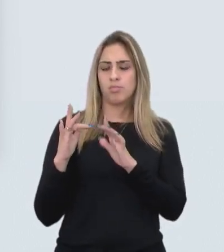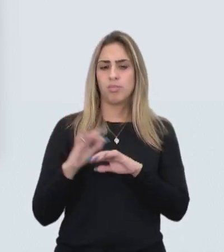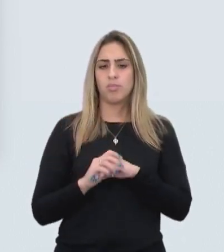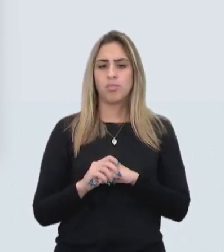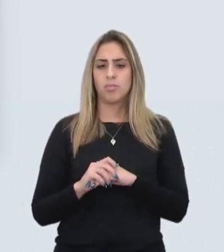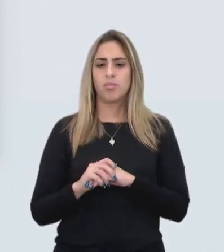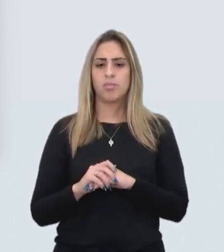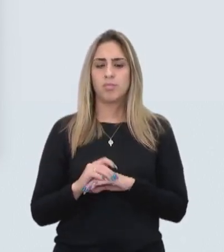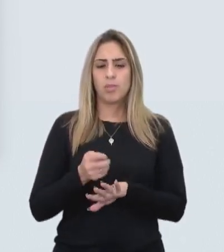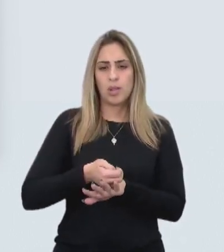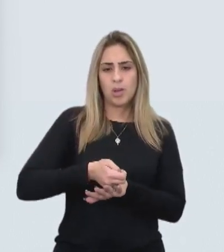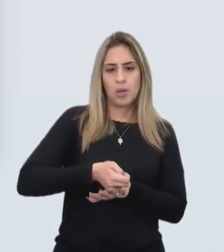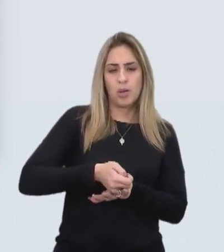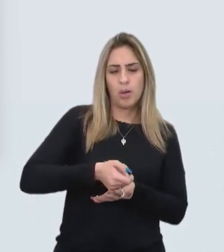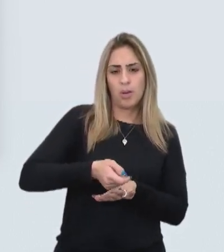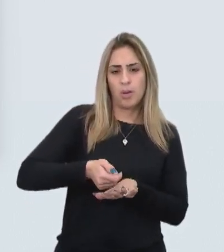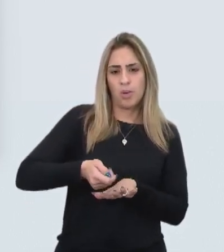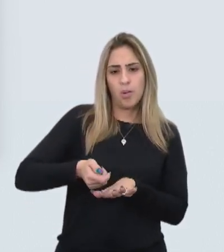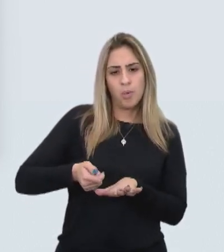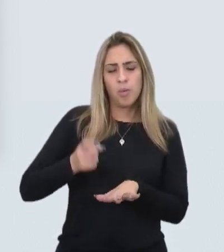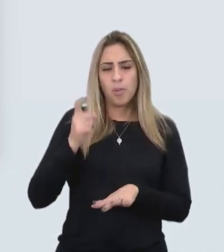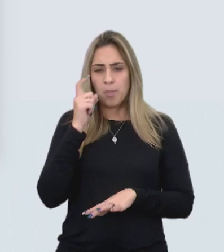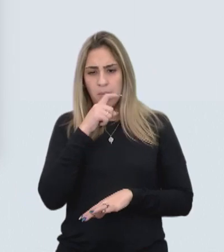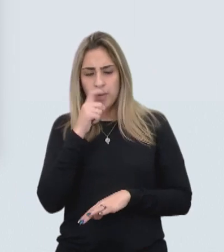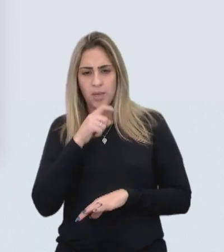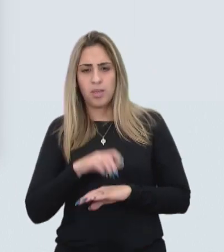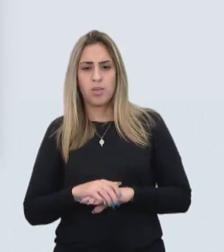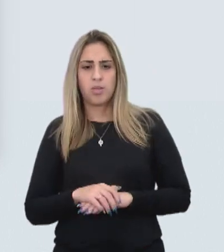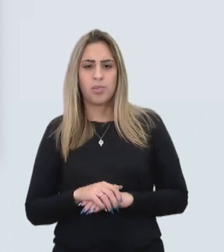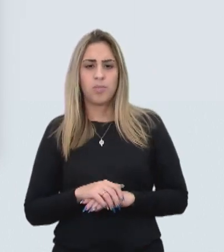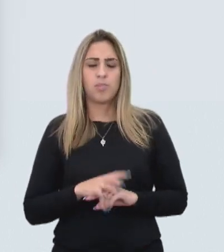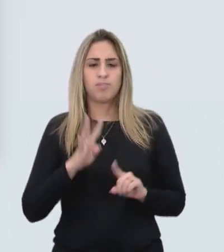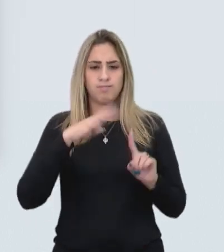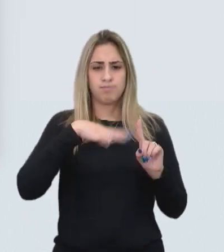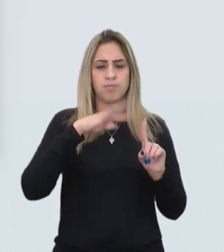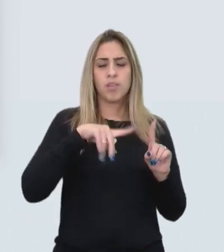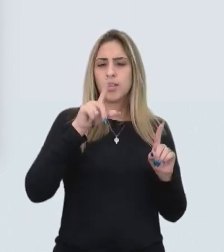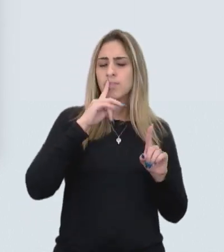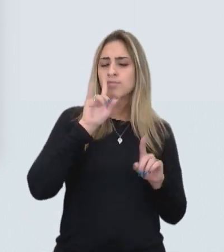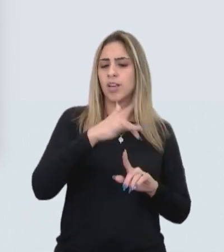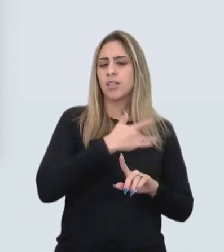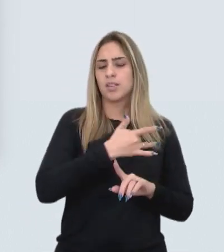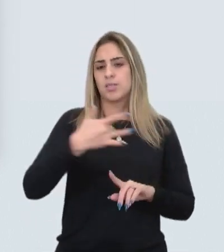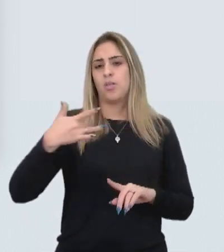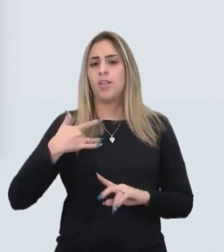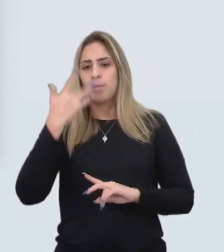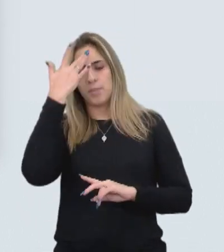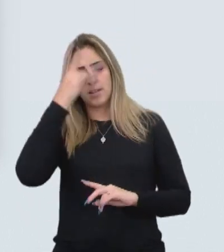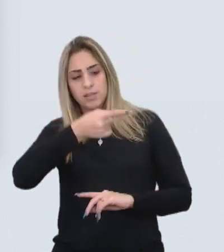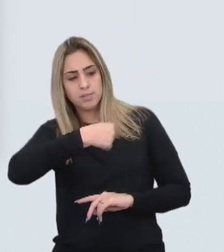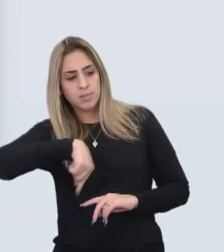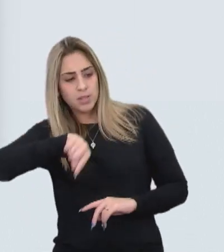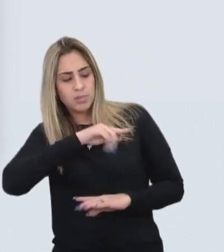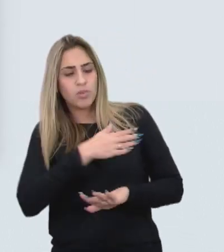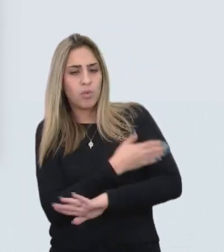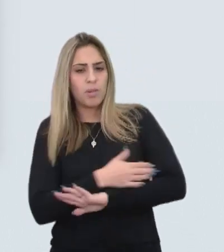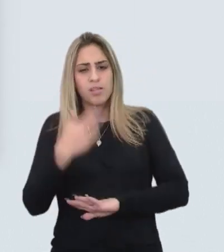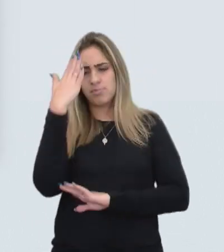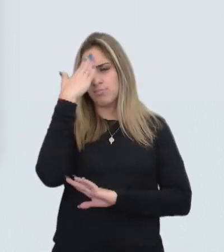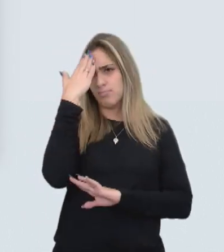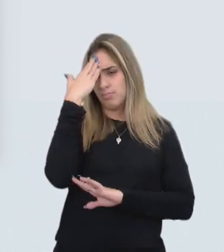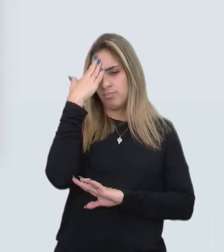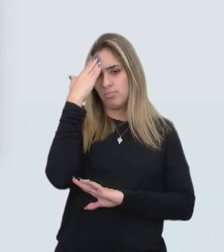O mito da imparcialidade jornalística, eu acho que ele tem ruído e eu acho isso muito saudável, para que as pessoas comecem a entender